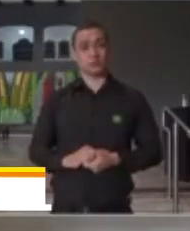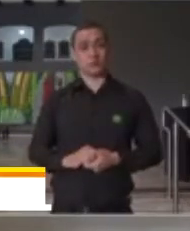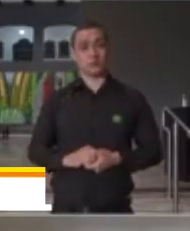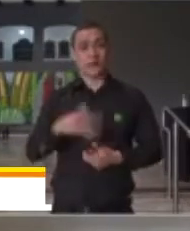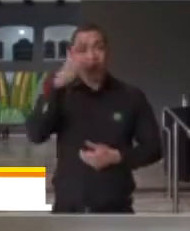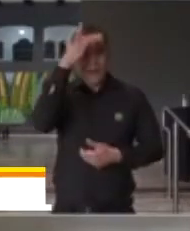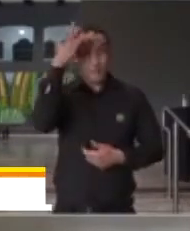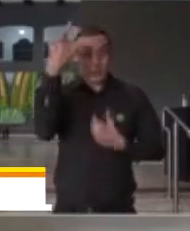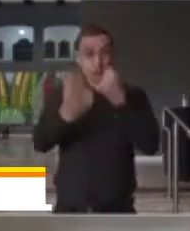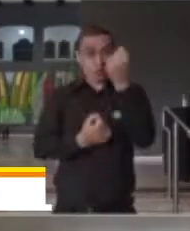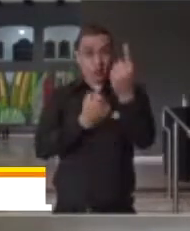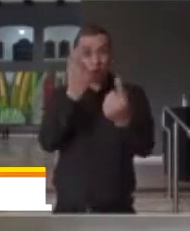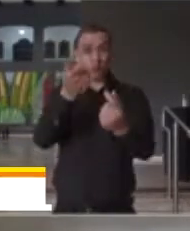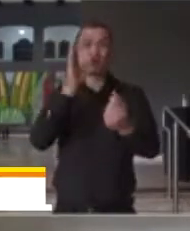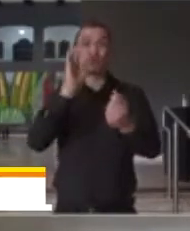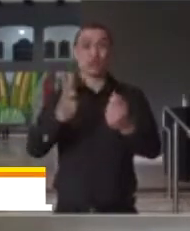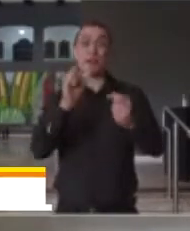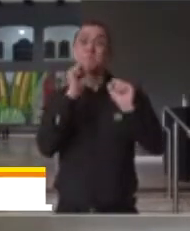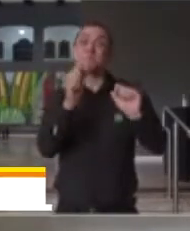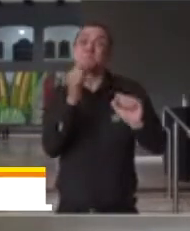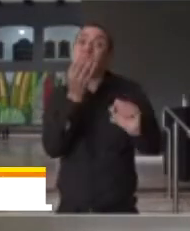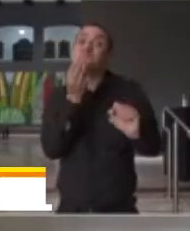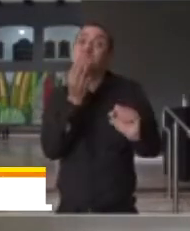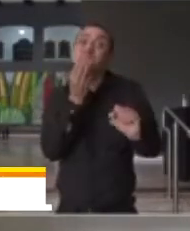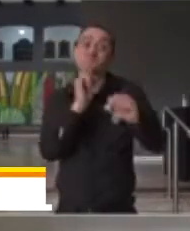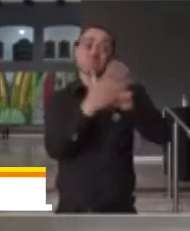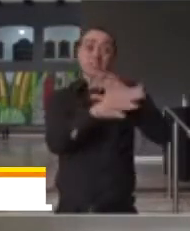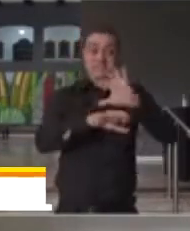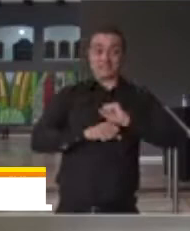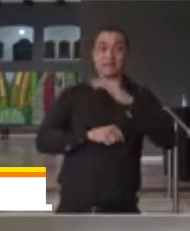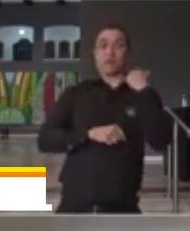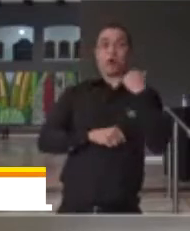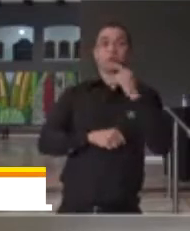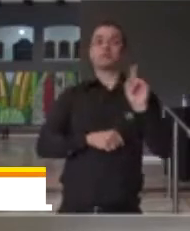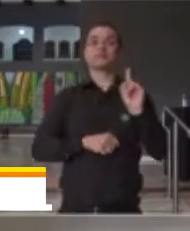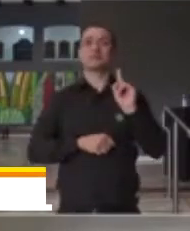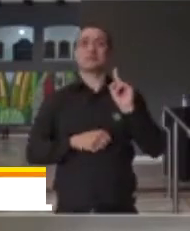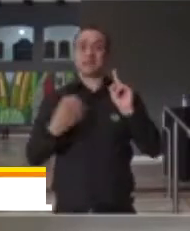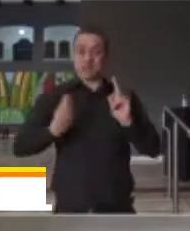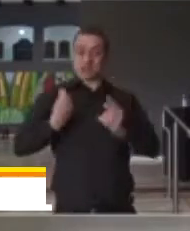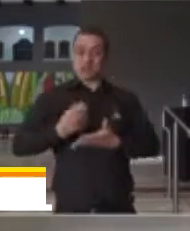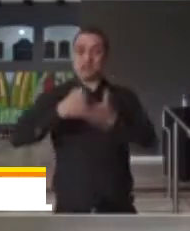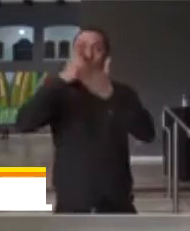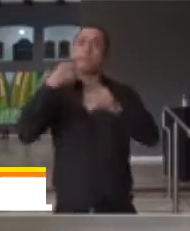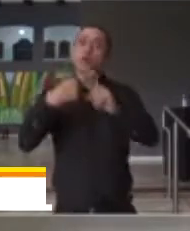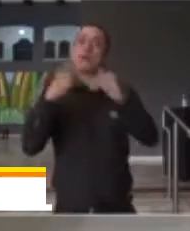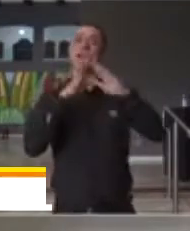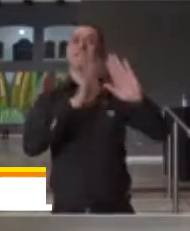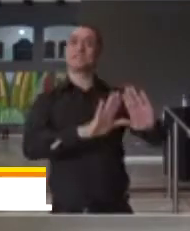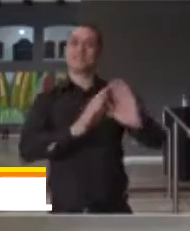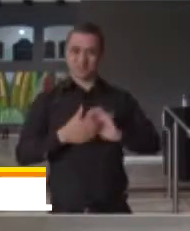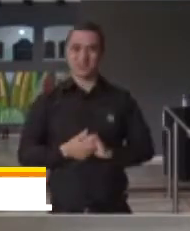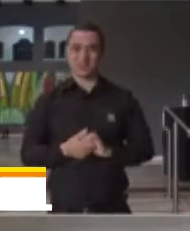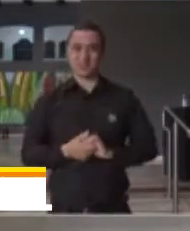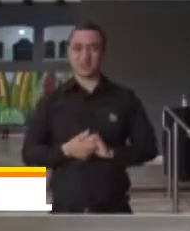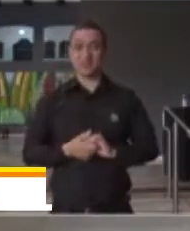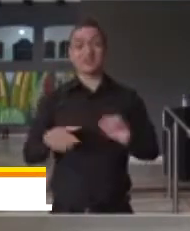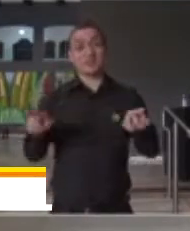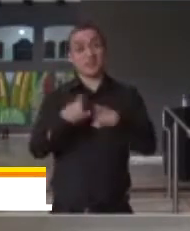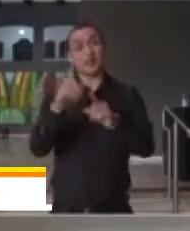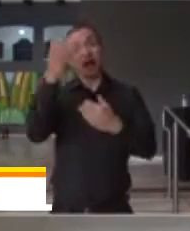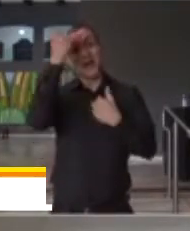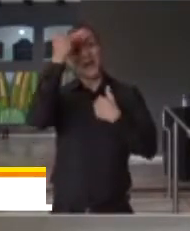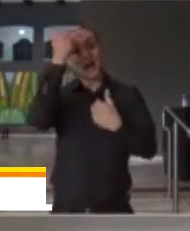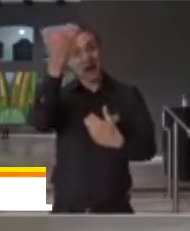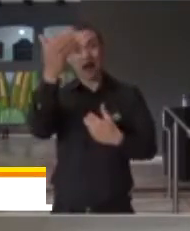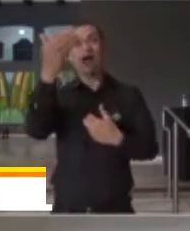as pessoas que poderiam ter adoecido e falecido estão em vida e já agradecendo